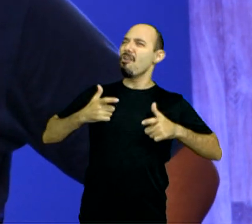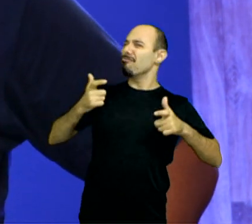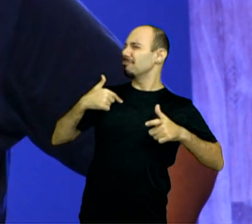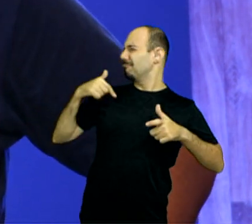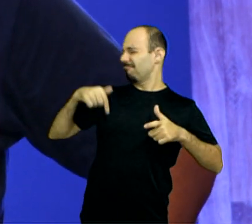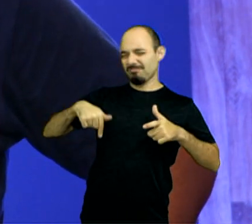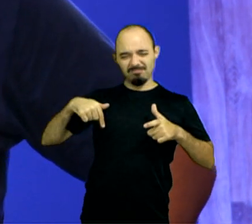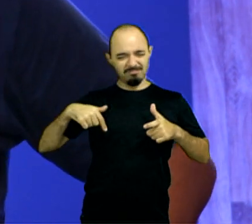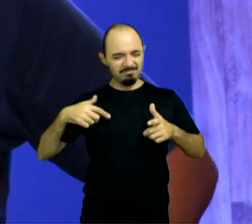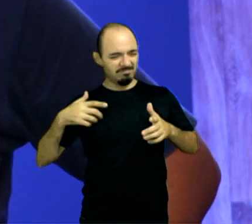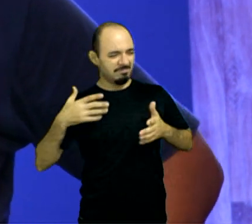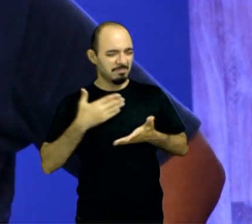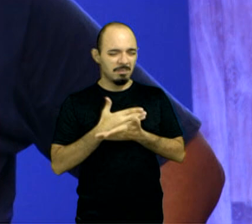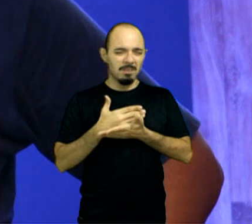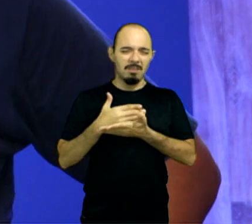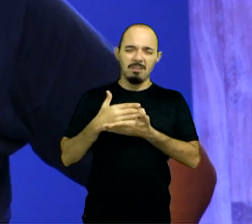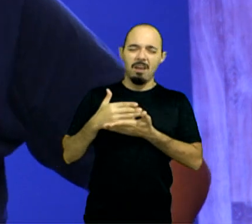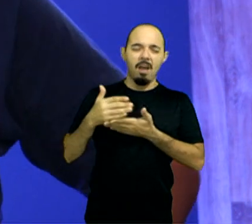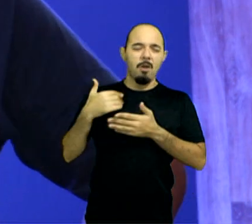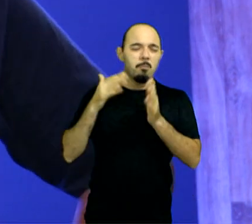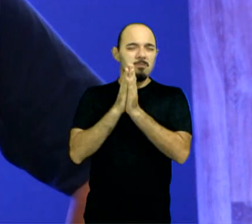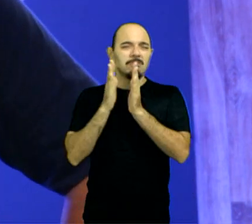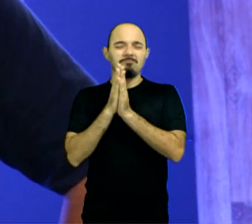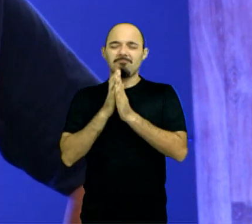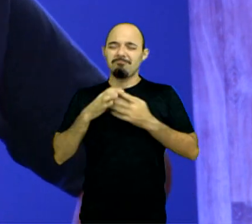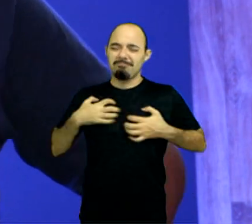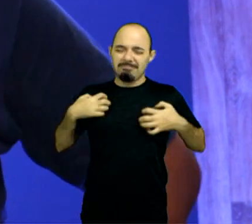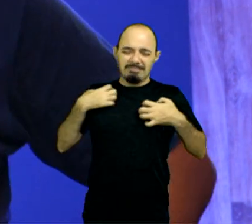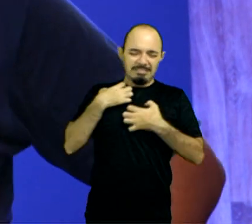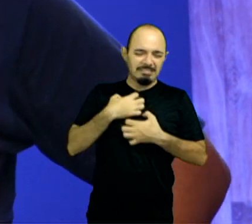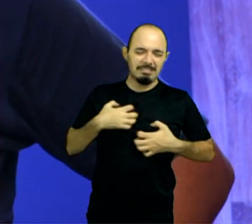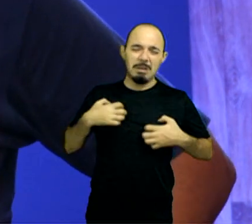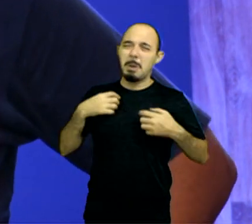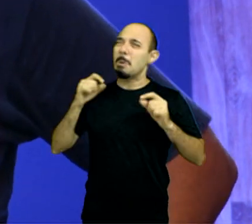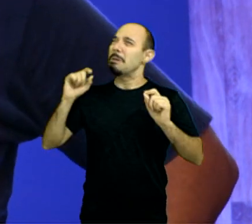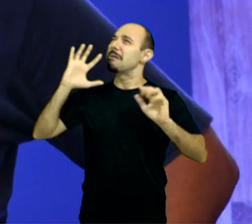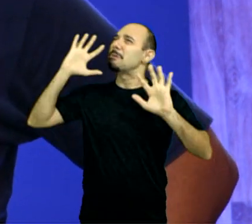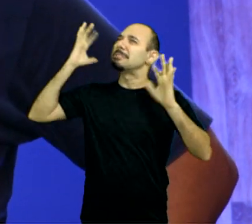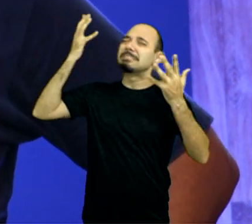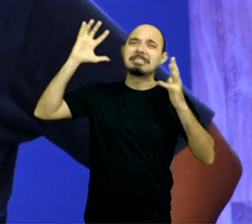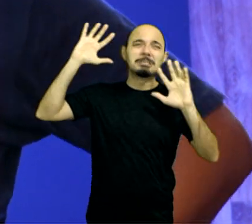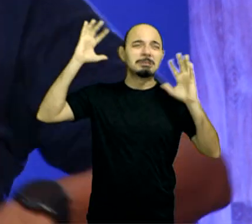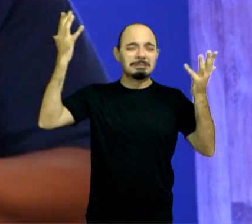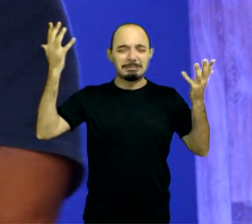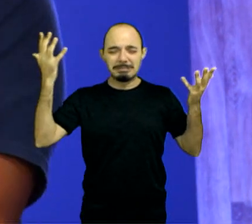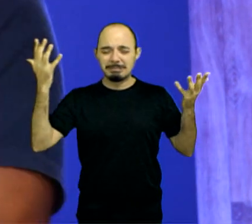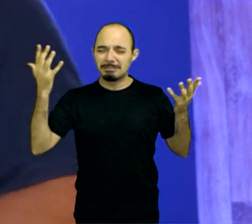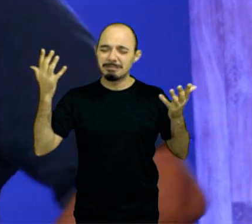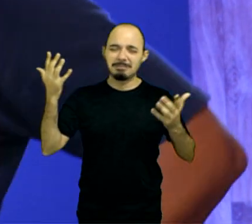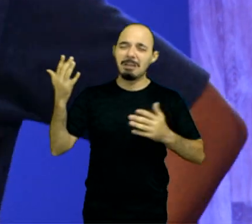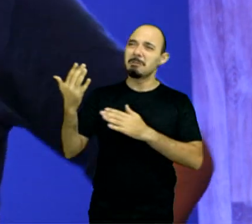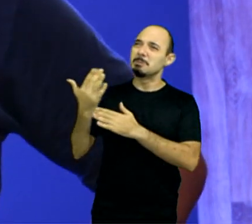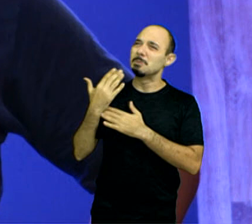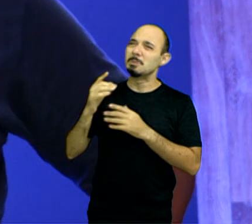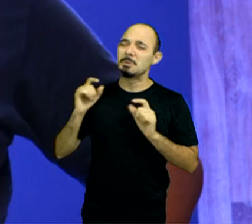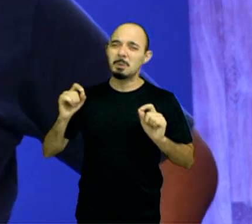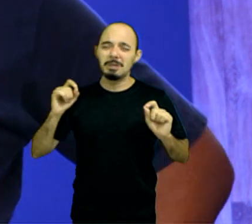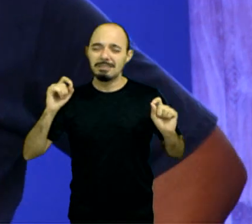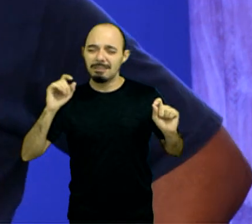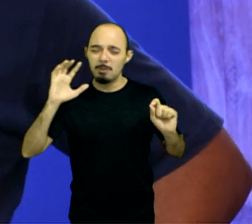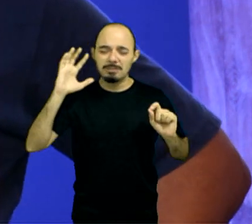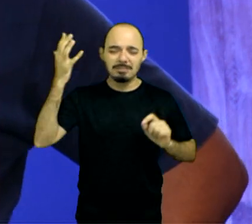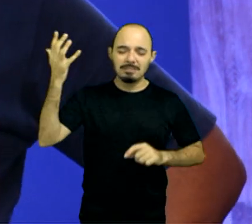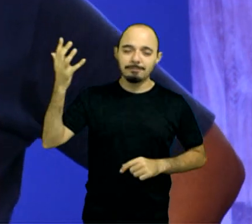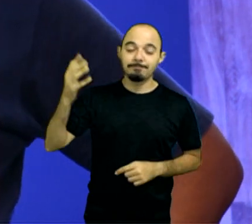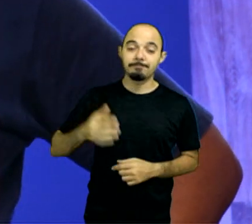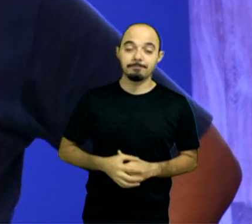orando, né? Comecei a orar, Senhor, o que eu estou fazendo aqui, né? O que está acontecendo, né? E aquilo que o Marcelo acabou de falar aqui